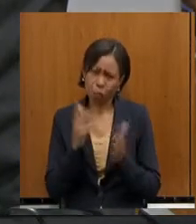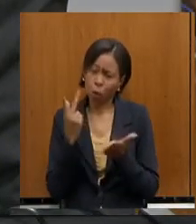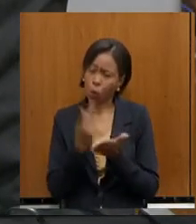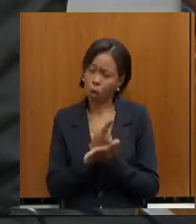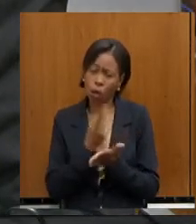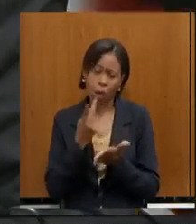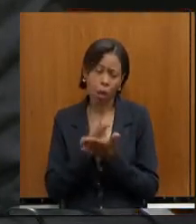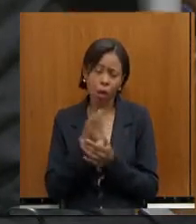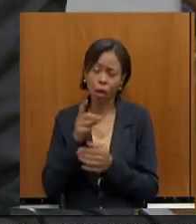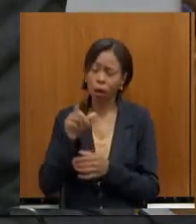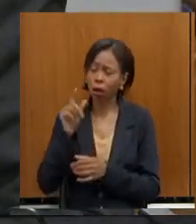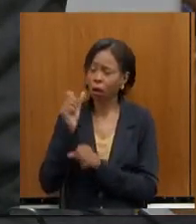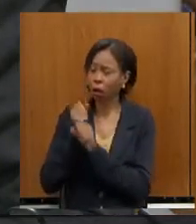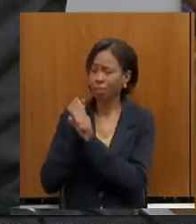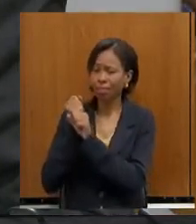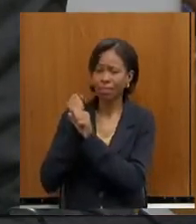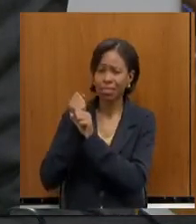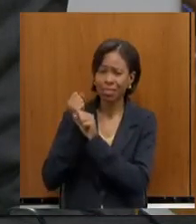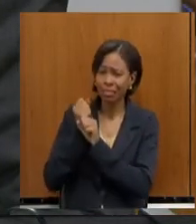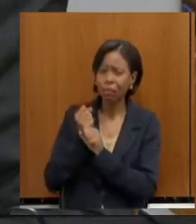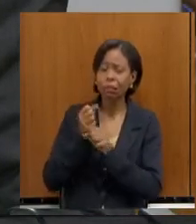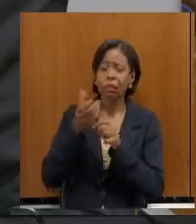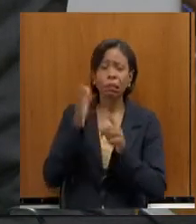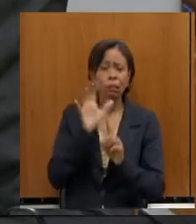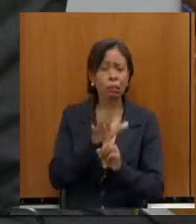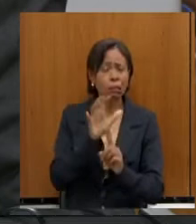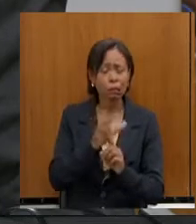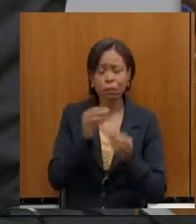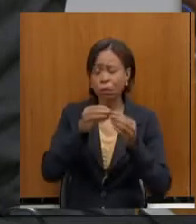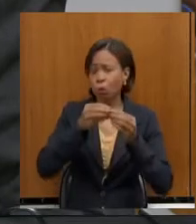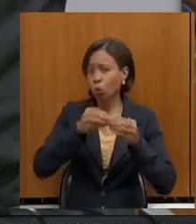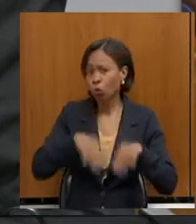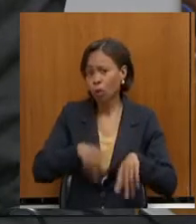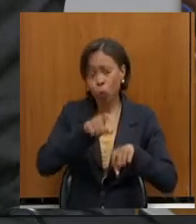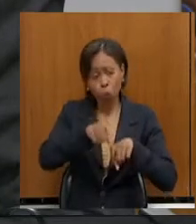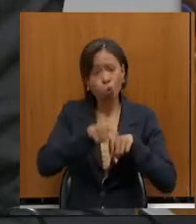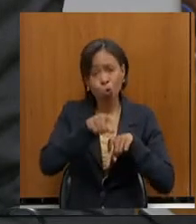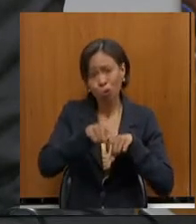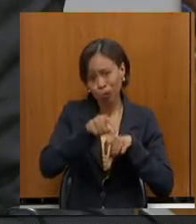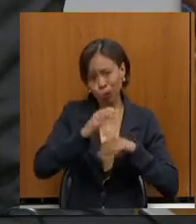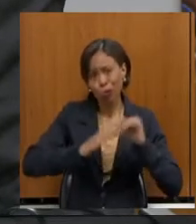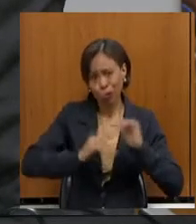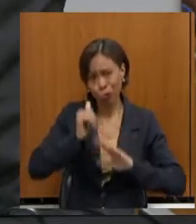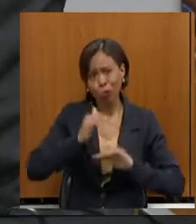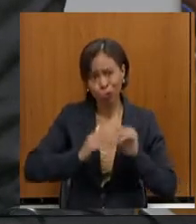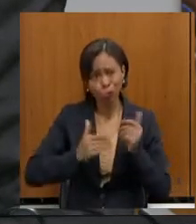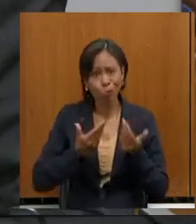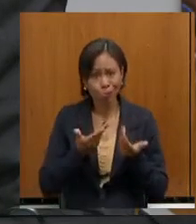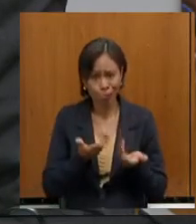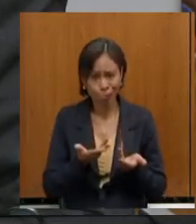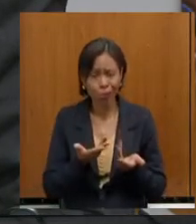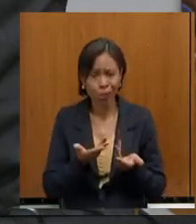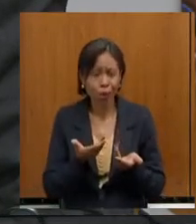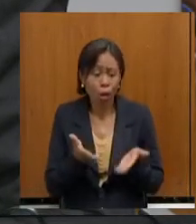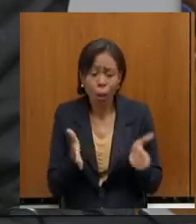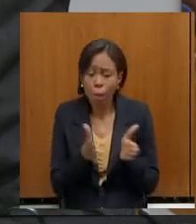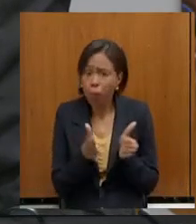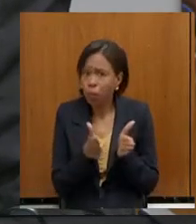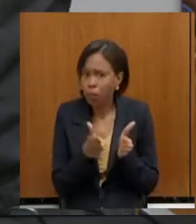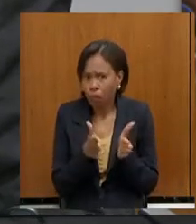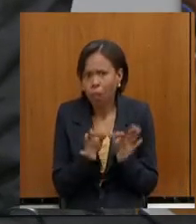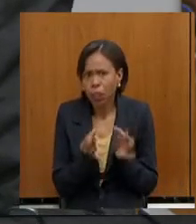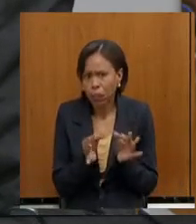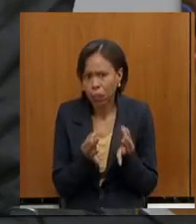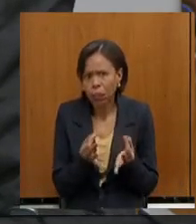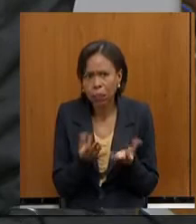tem penalizado muito Produtores Rurais especialmente é pequenos produtores que é médios produtores